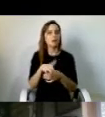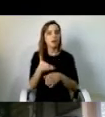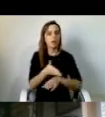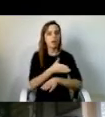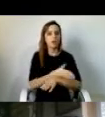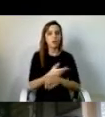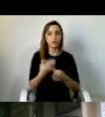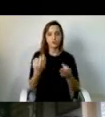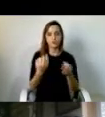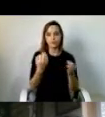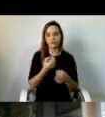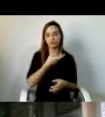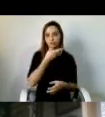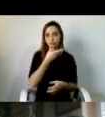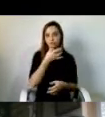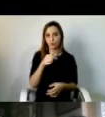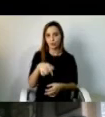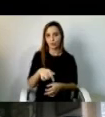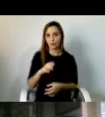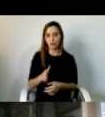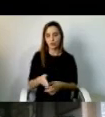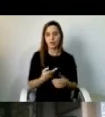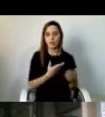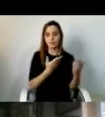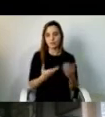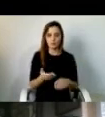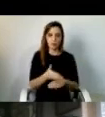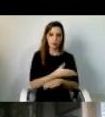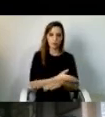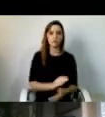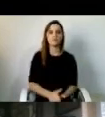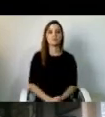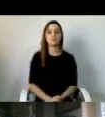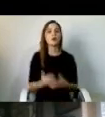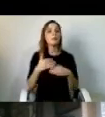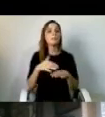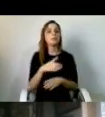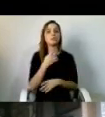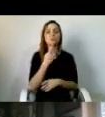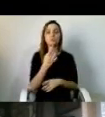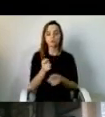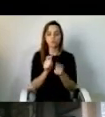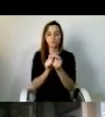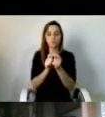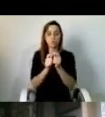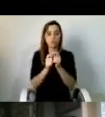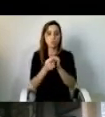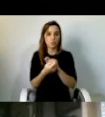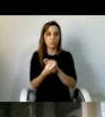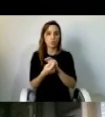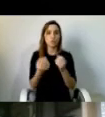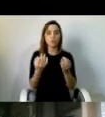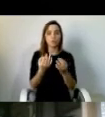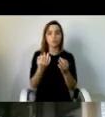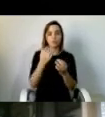aqui avançadas na apresentação anterior, mas as perguntas foram ligeiramente modificadas para